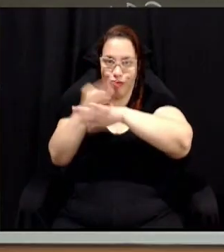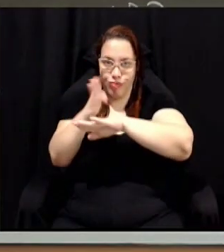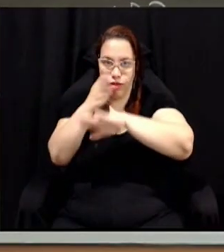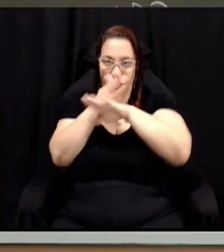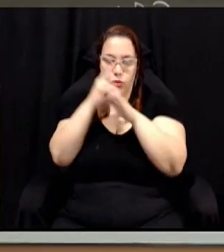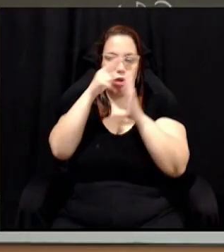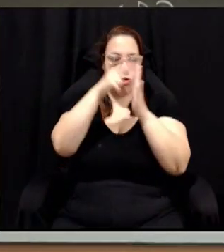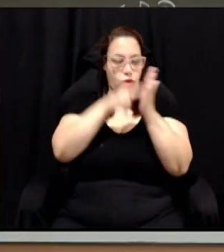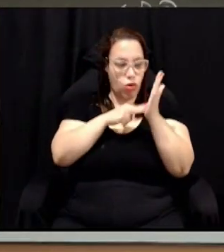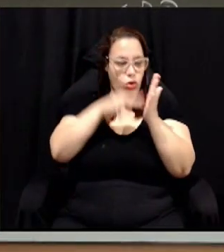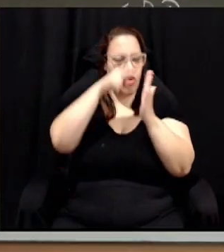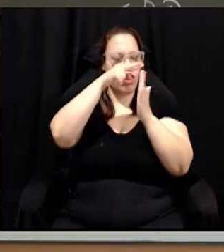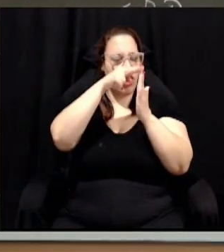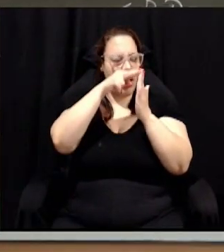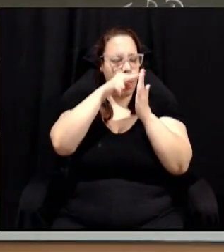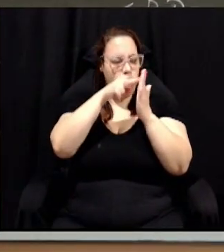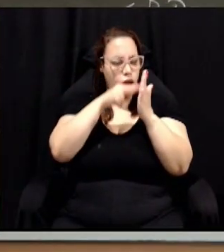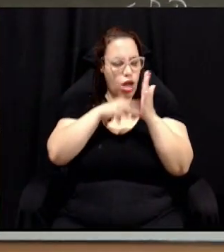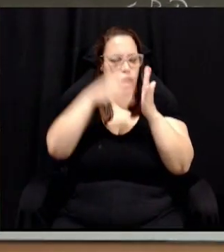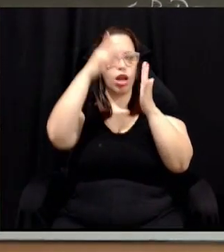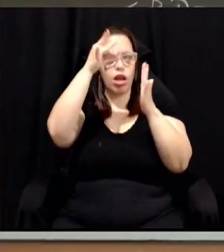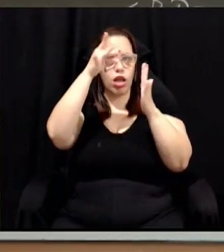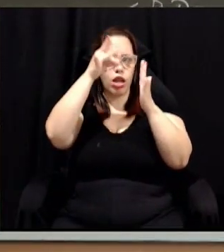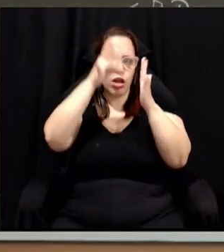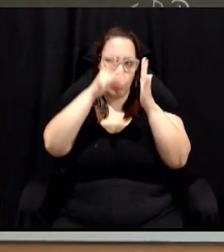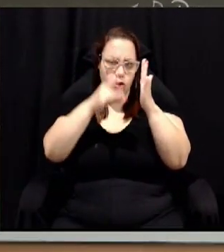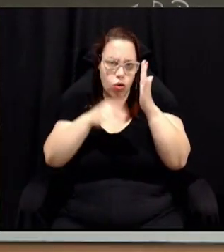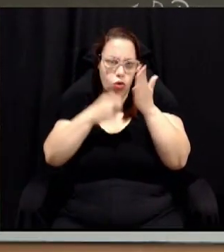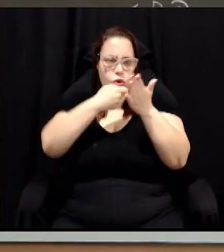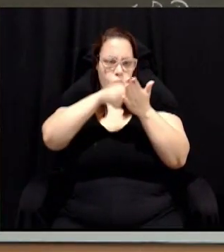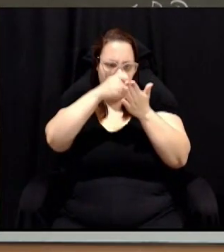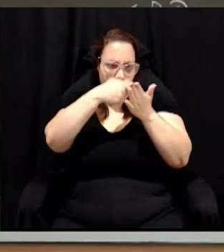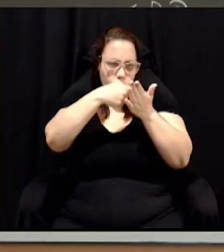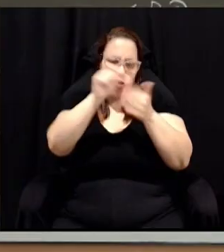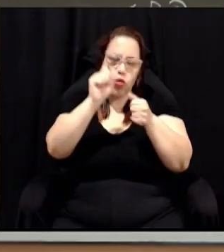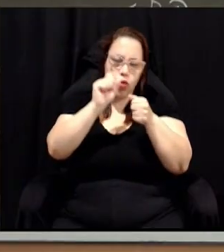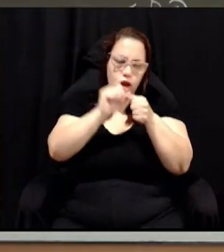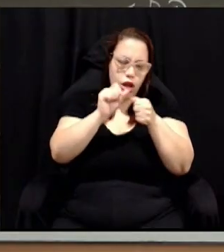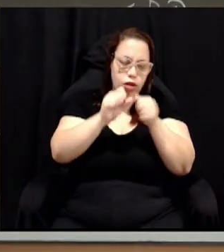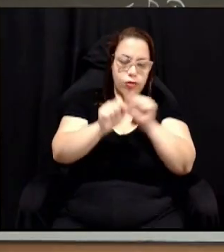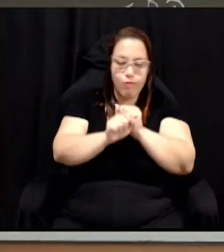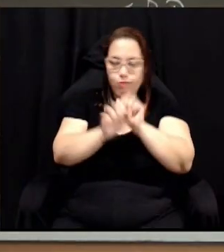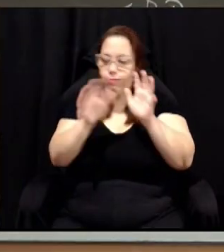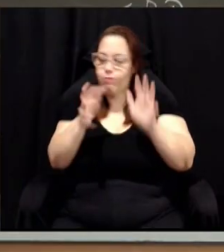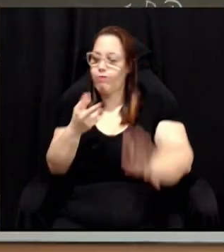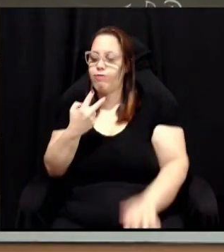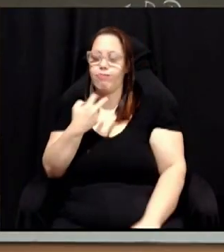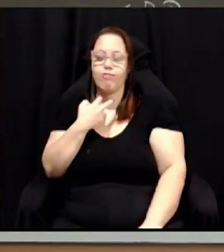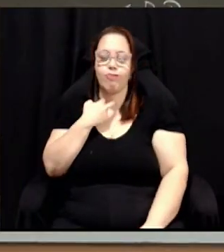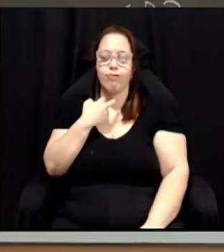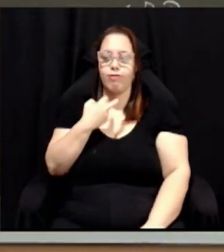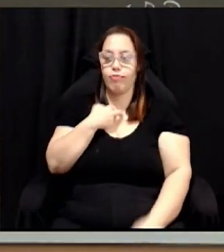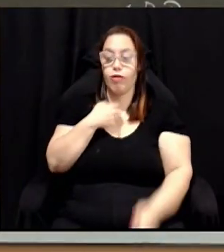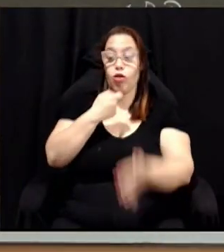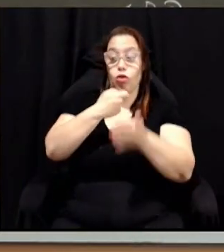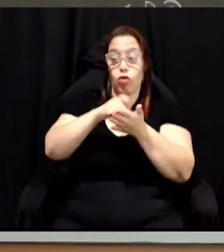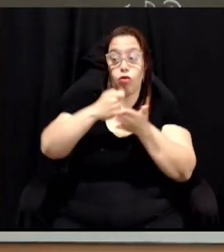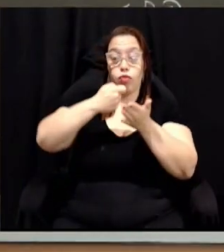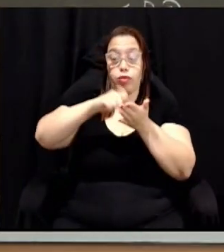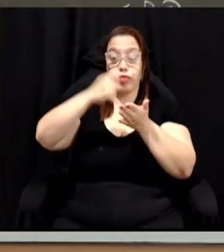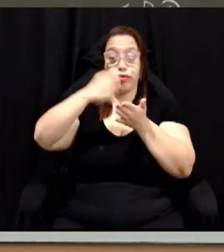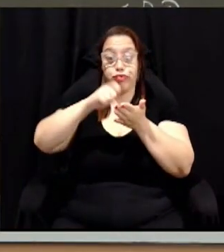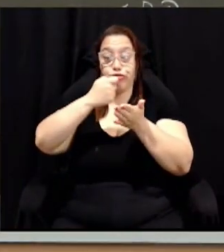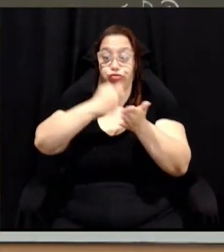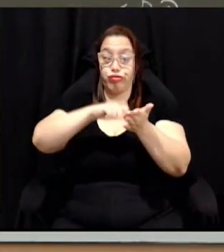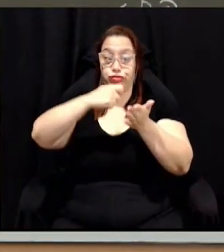leia tudo que o professor passou, reveja todas as anotações que o professor fez e, claro, você não pode deixar de fazer exercício. Matemática é